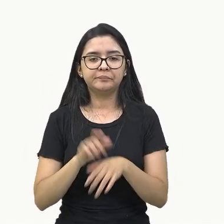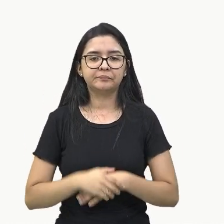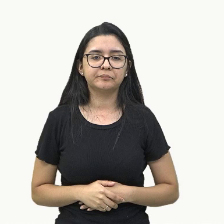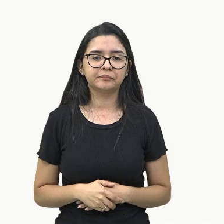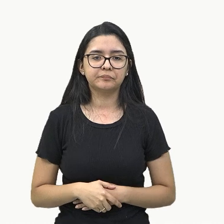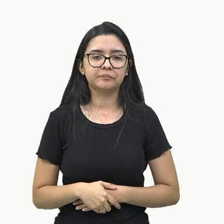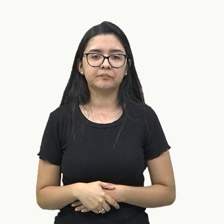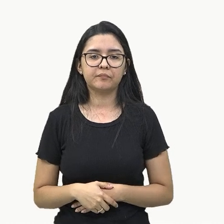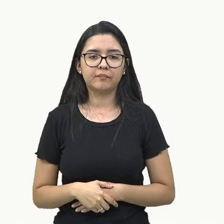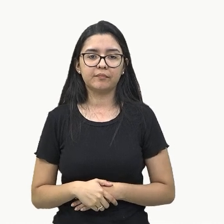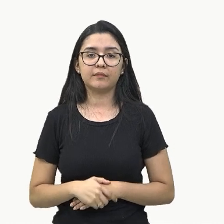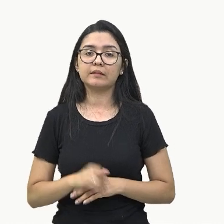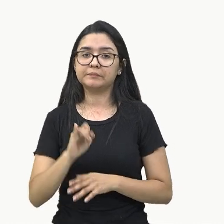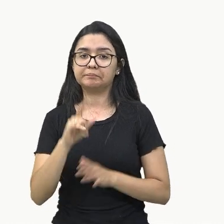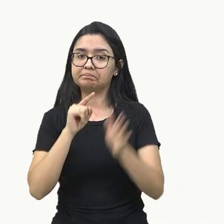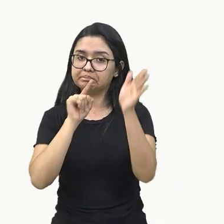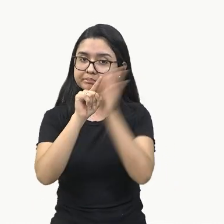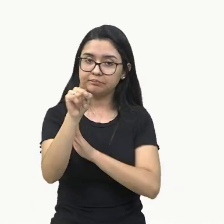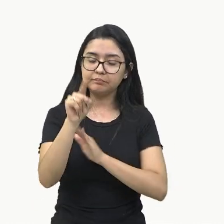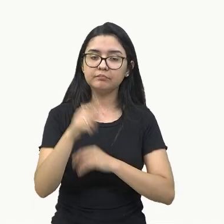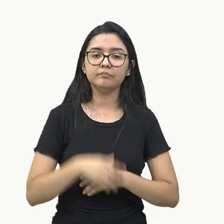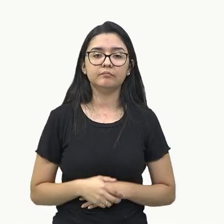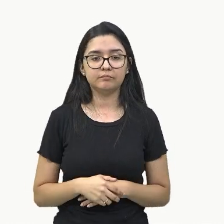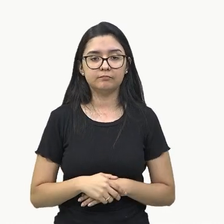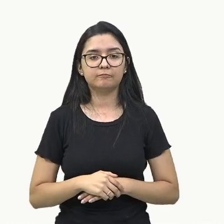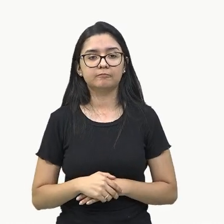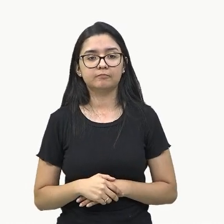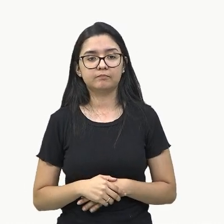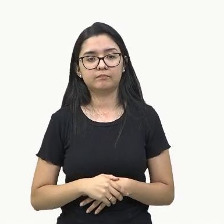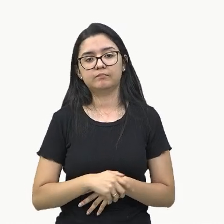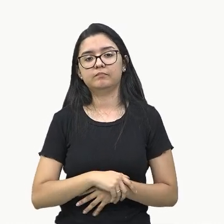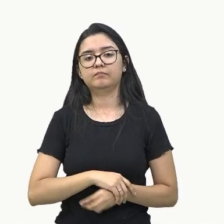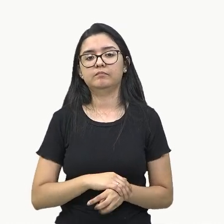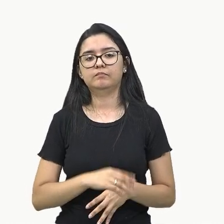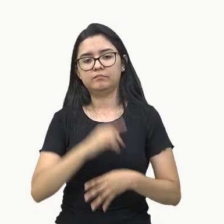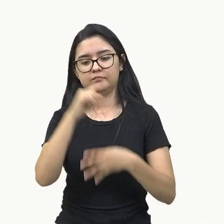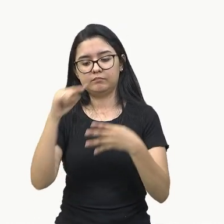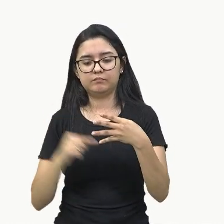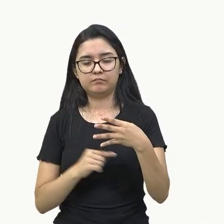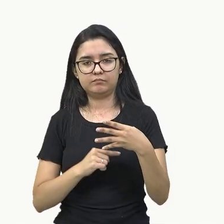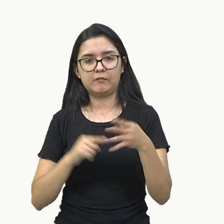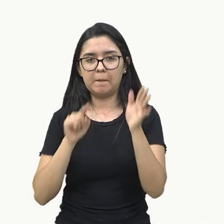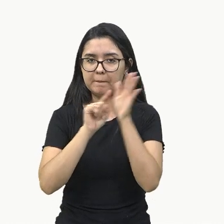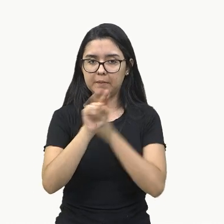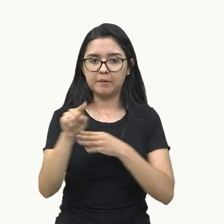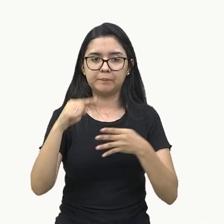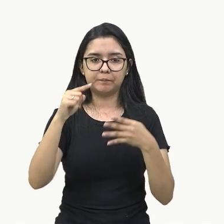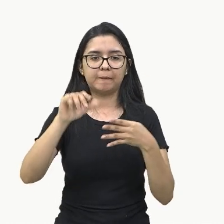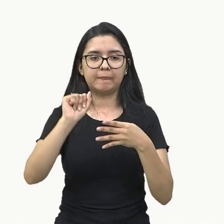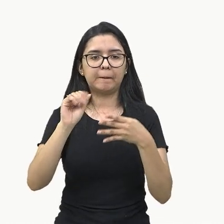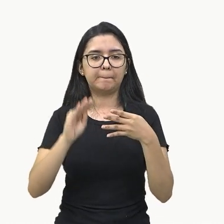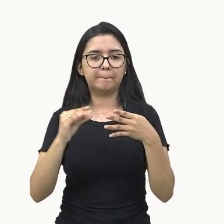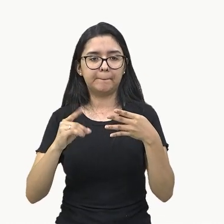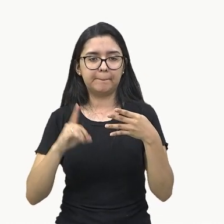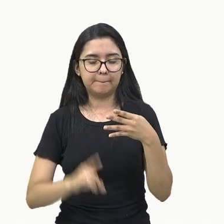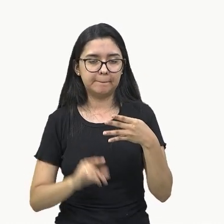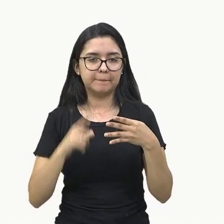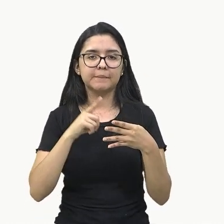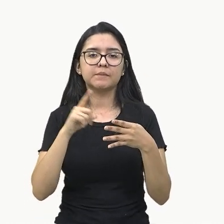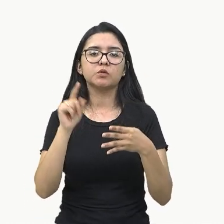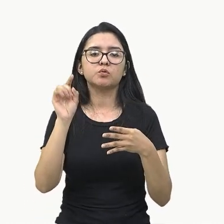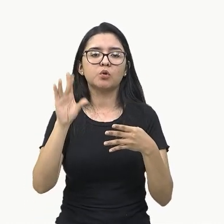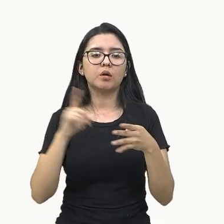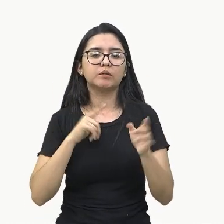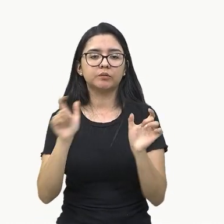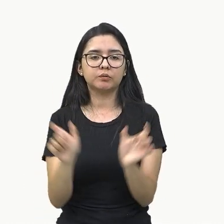justaposição? Então, se eu te perguntar, se eu colocasse uma questão, qual delas só é formada por justaposição?